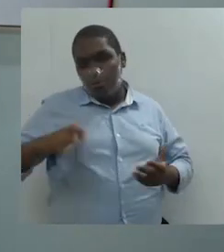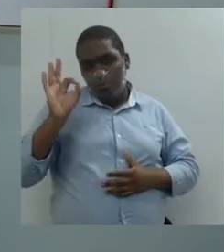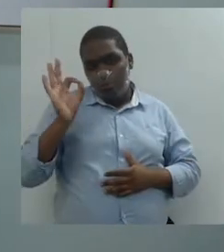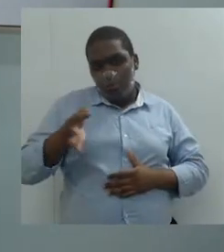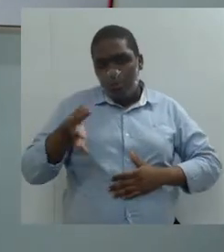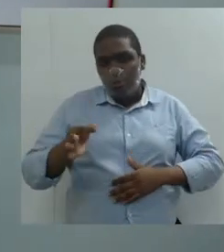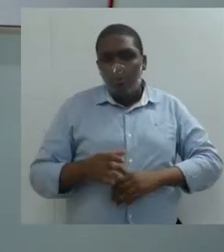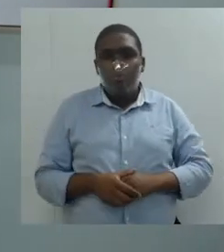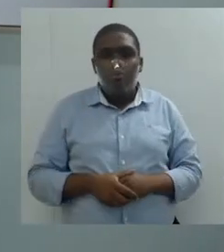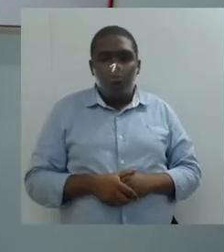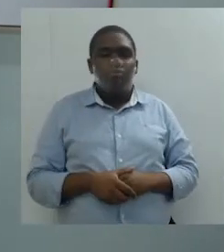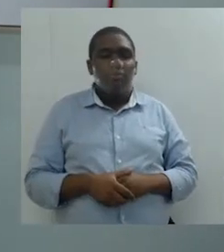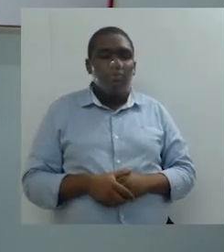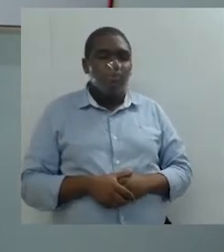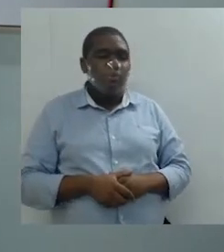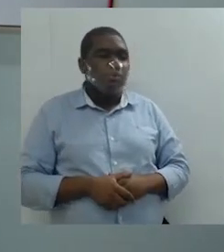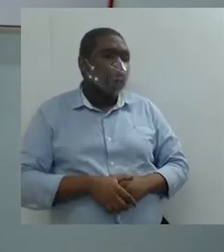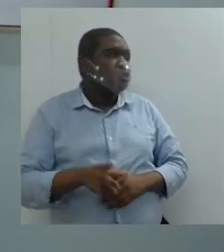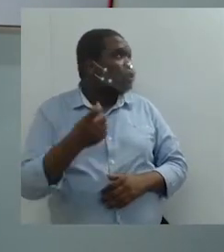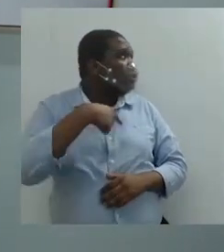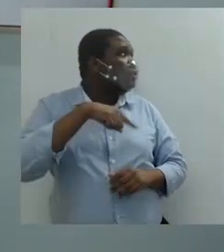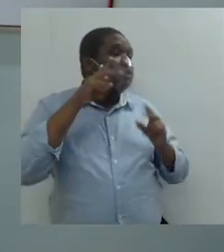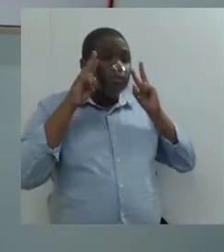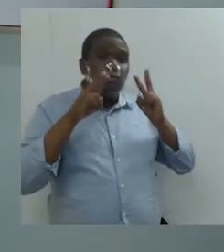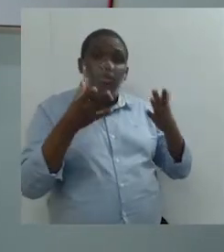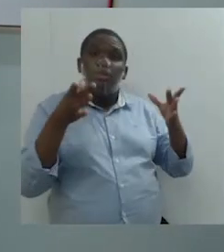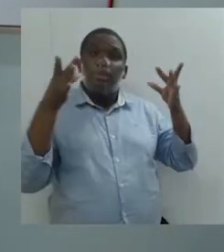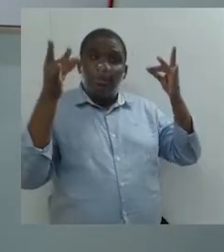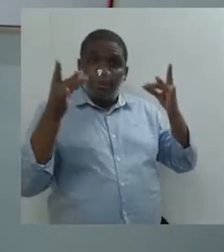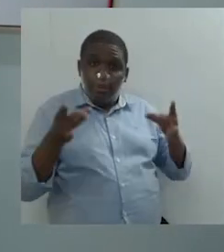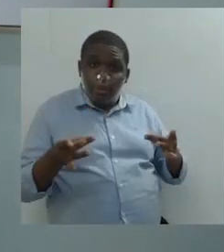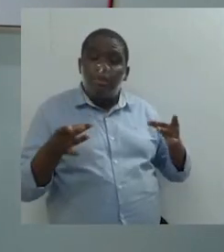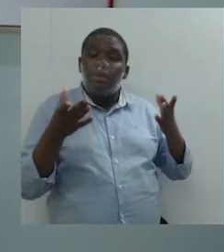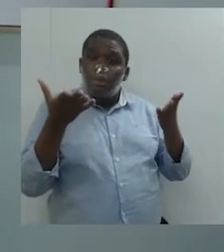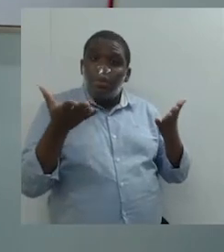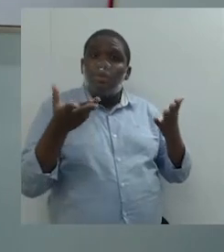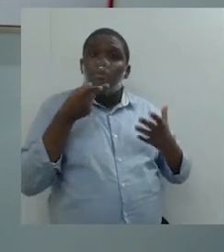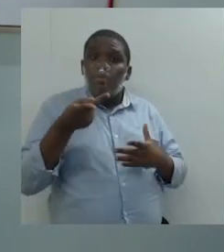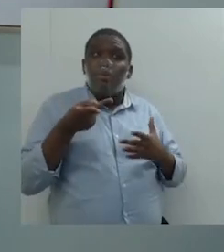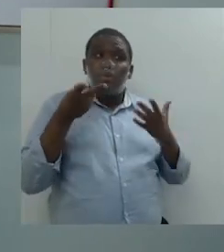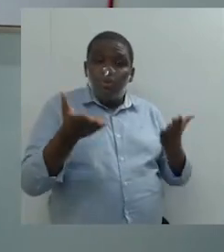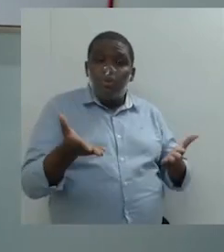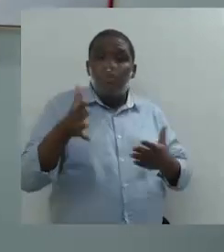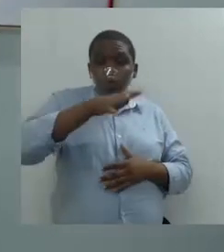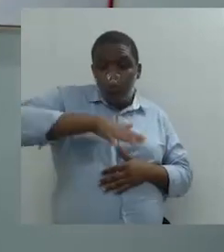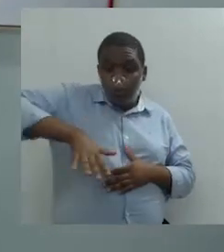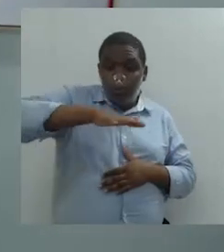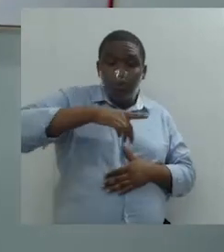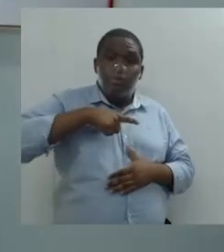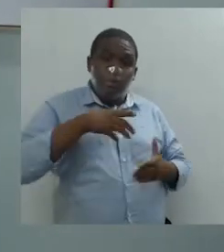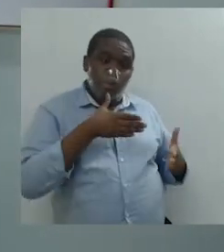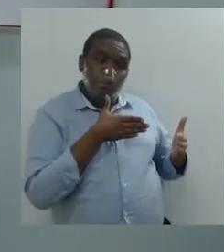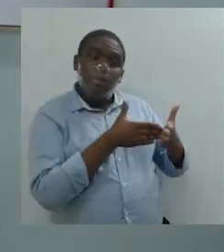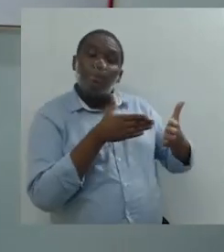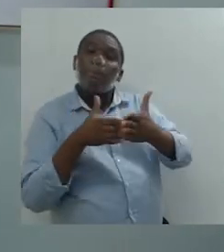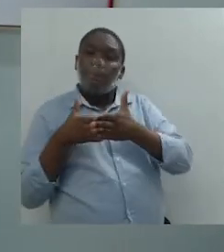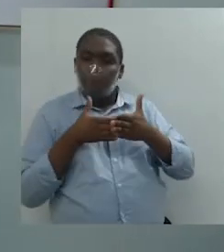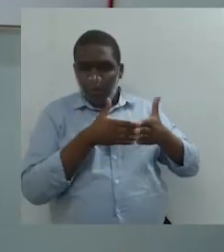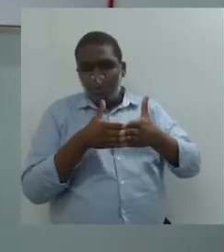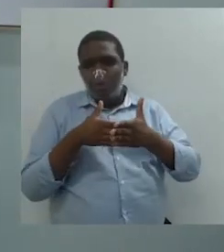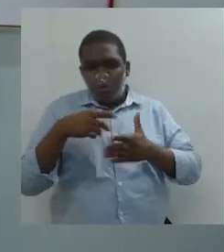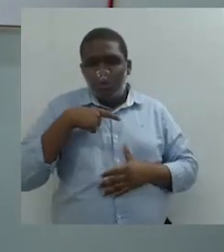esse detalhe. Quando eu falo de território, eu vou falar de um espaço delimitado. Eu